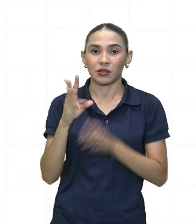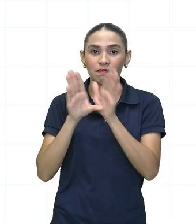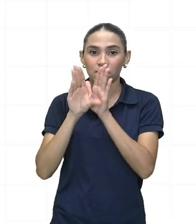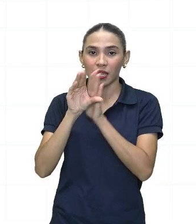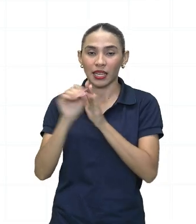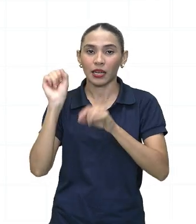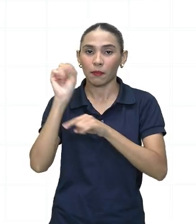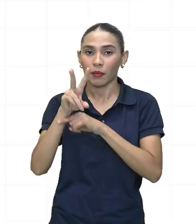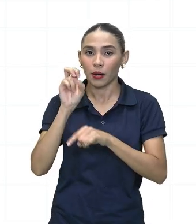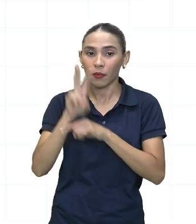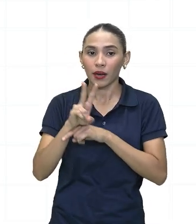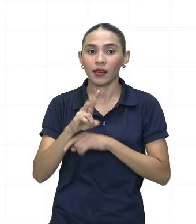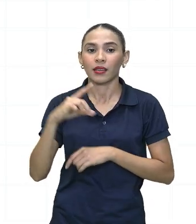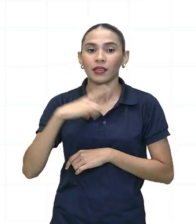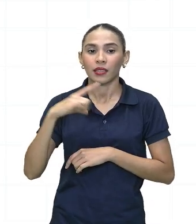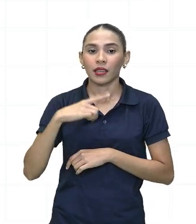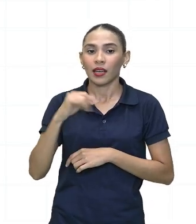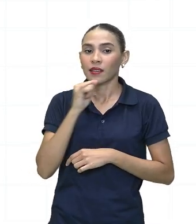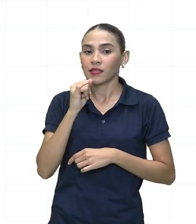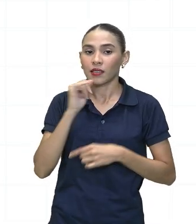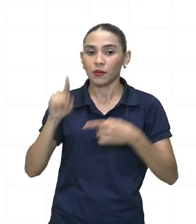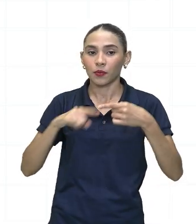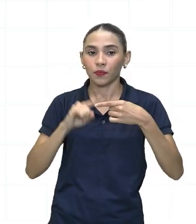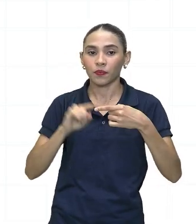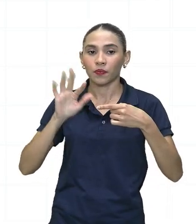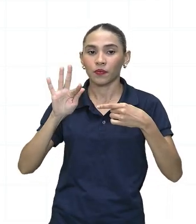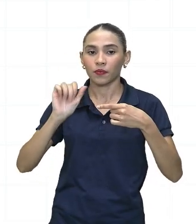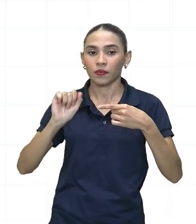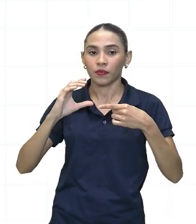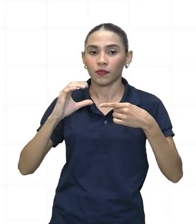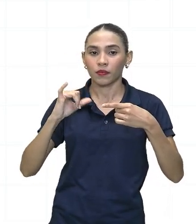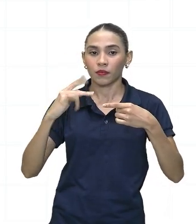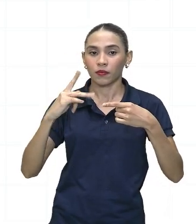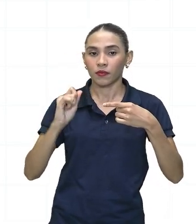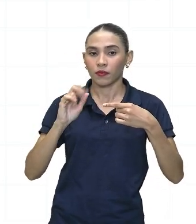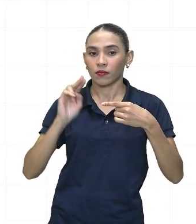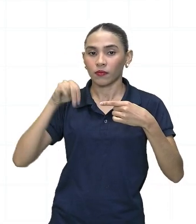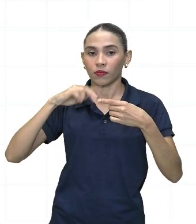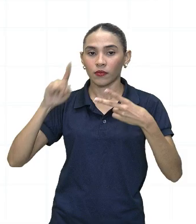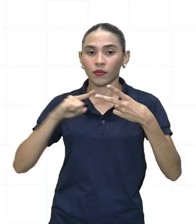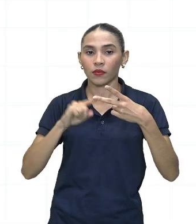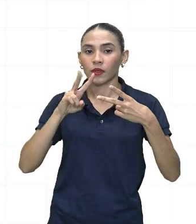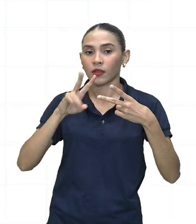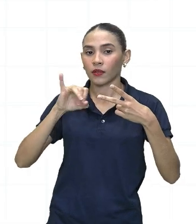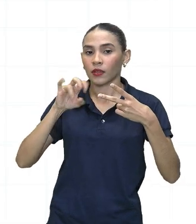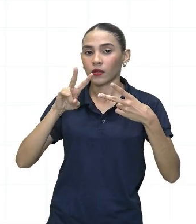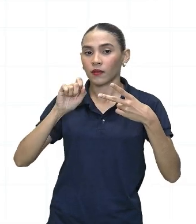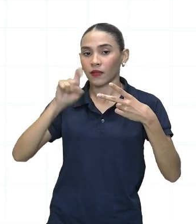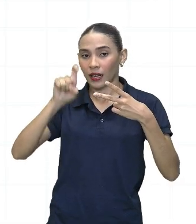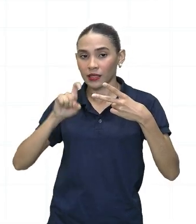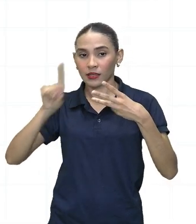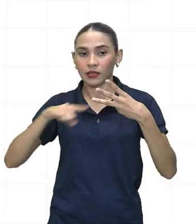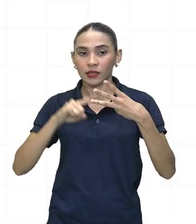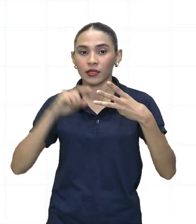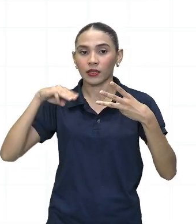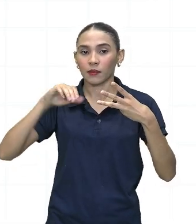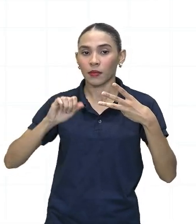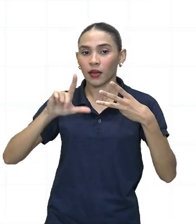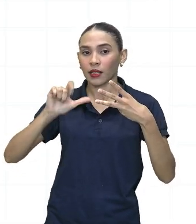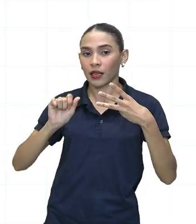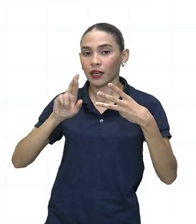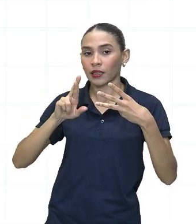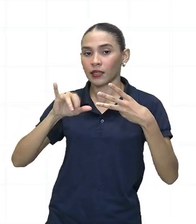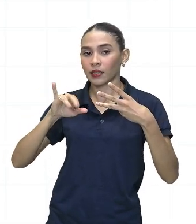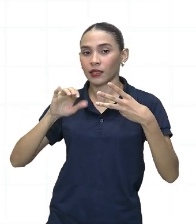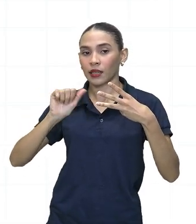O Plasmodium falciparum, o Plasmodium vivax e o Plasmodium malariae. E desses